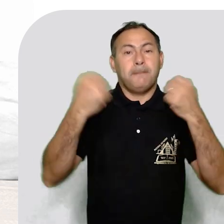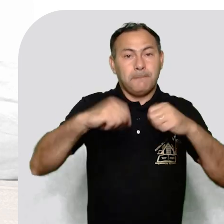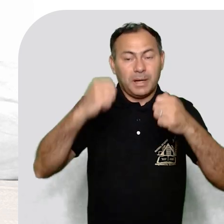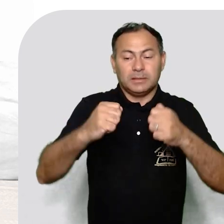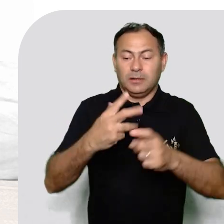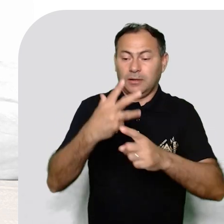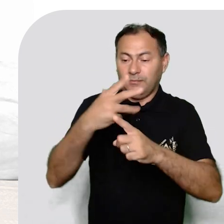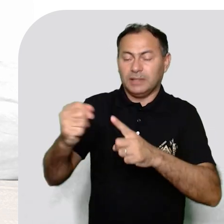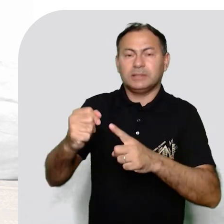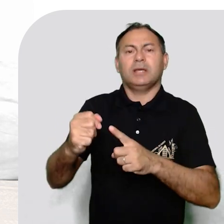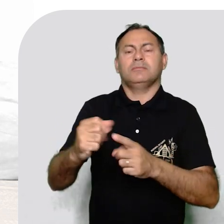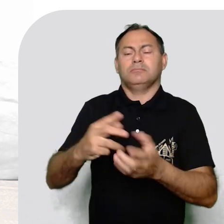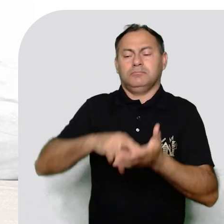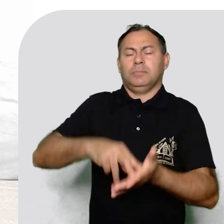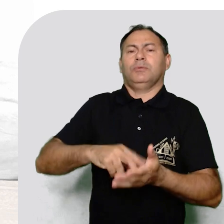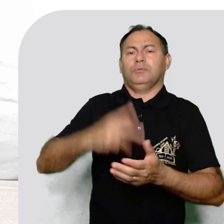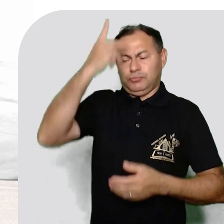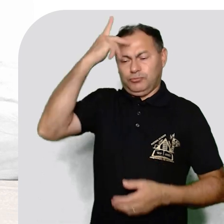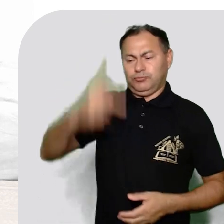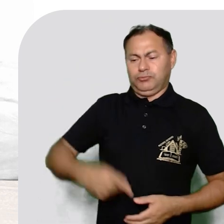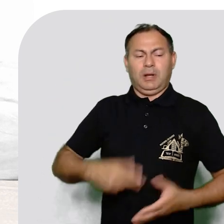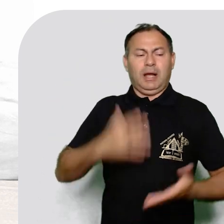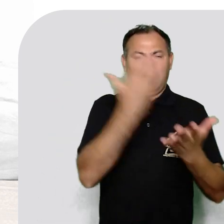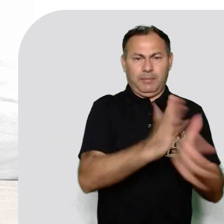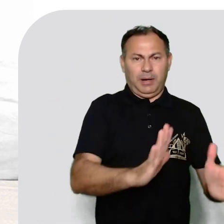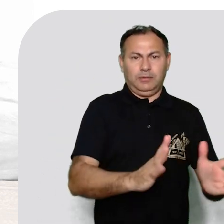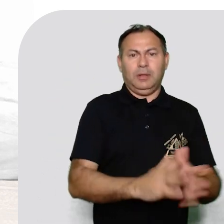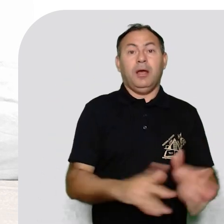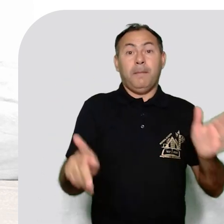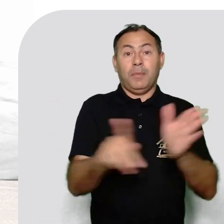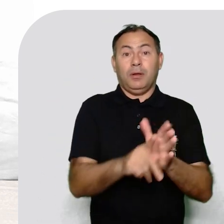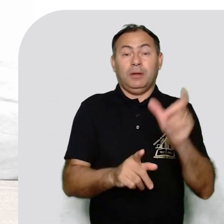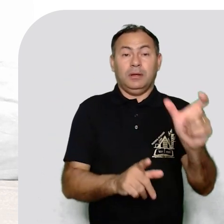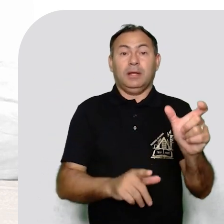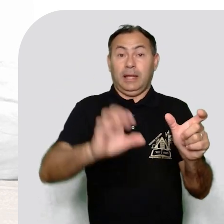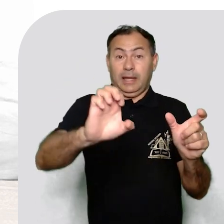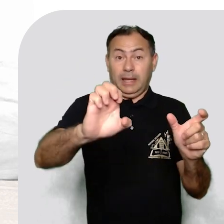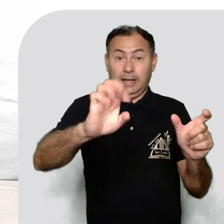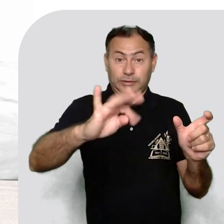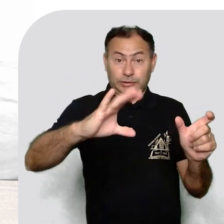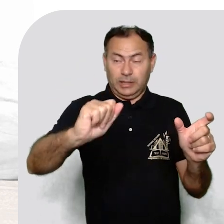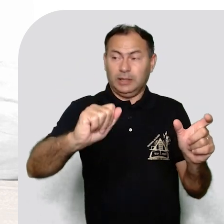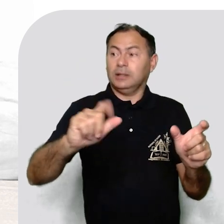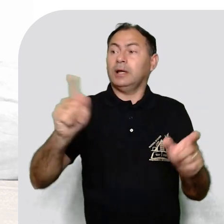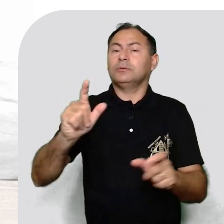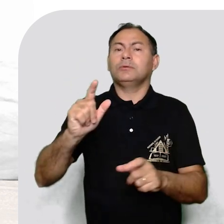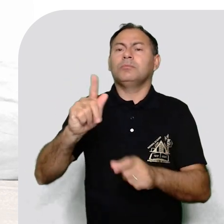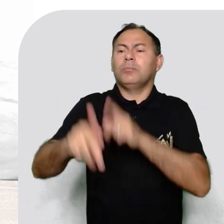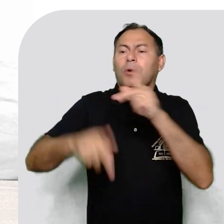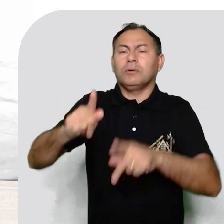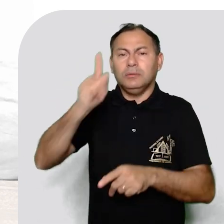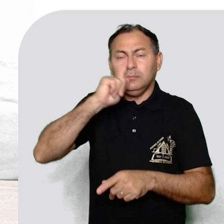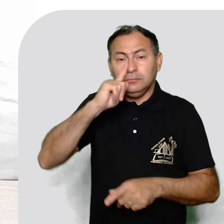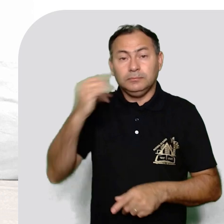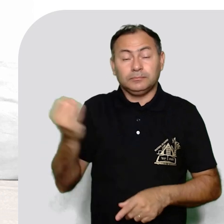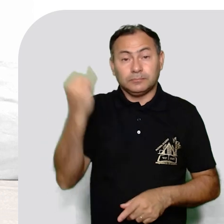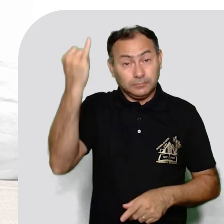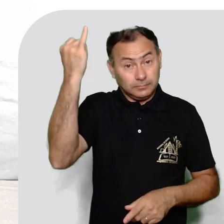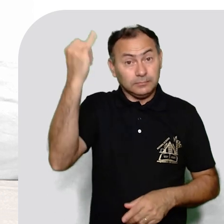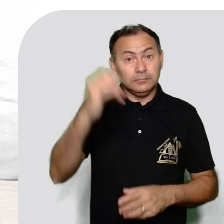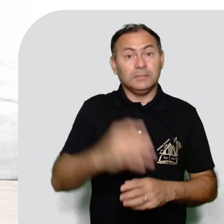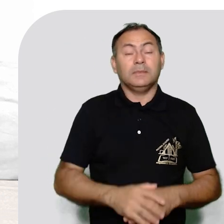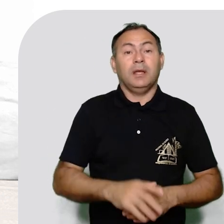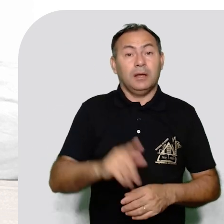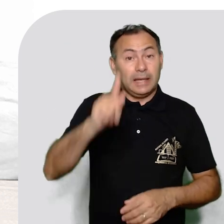precisam superar o individualismo. A própria palavra ética, lá dos gregos, significava